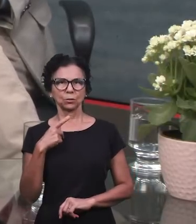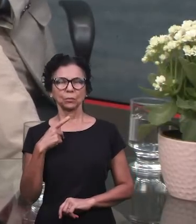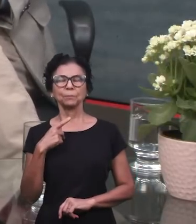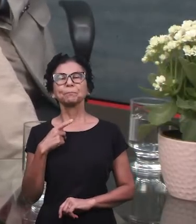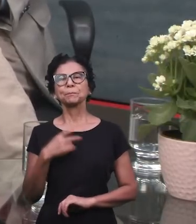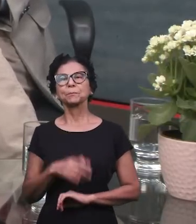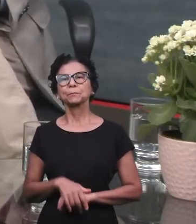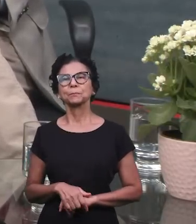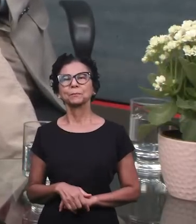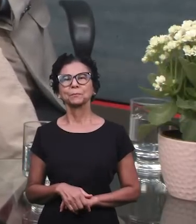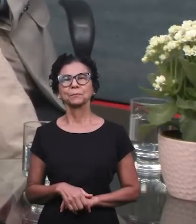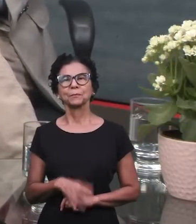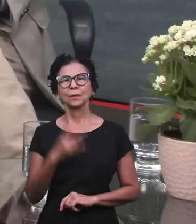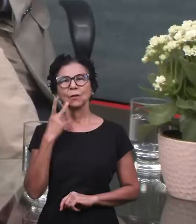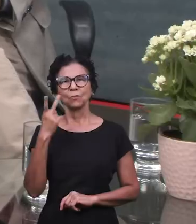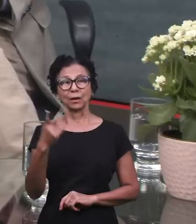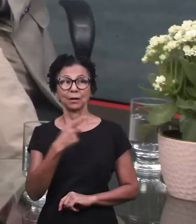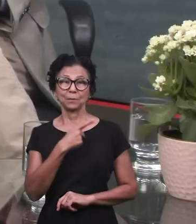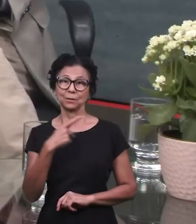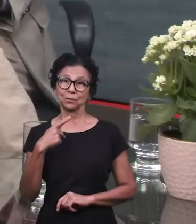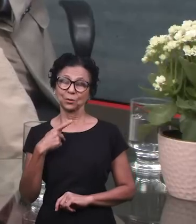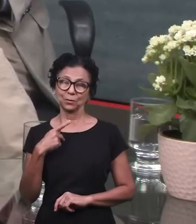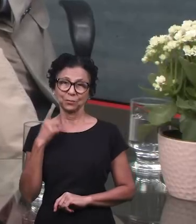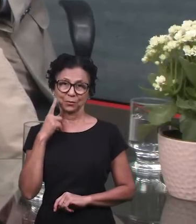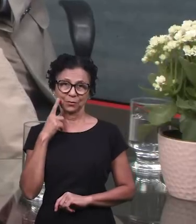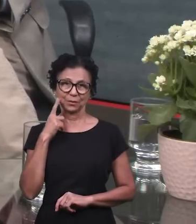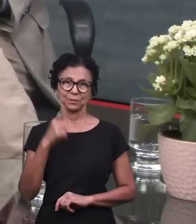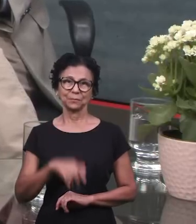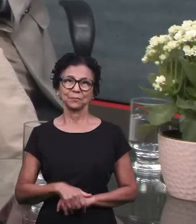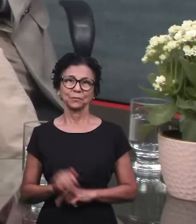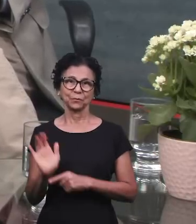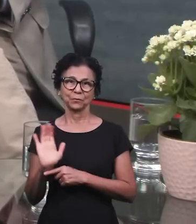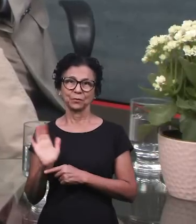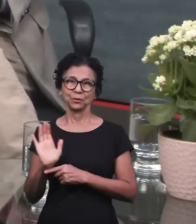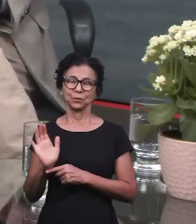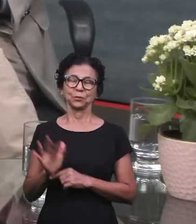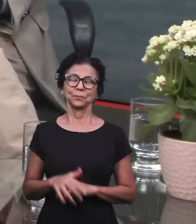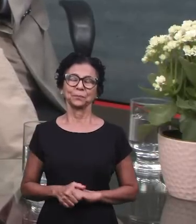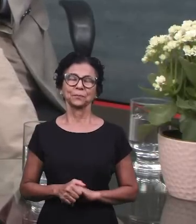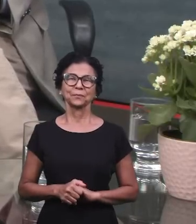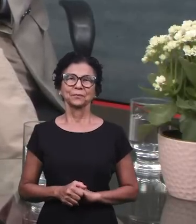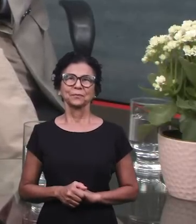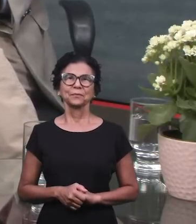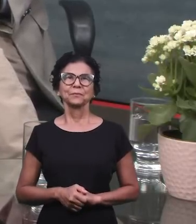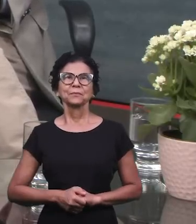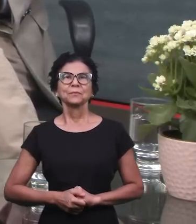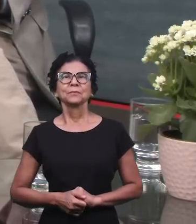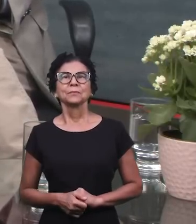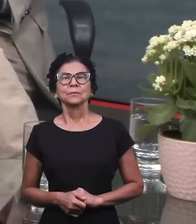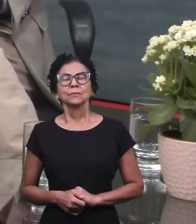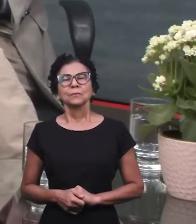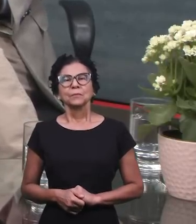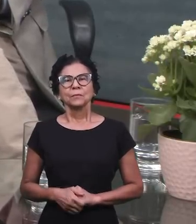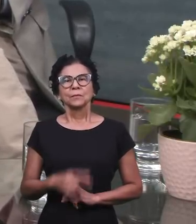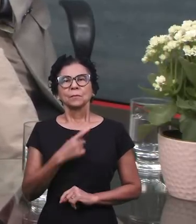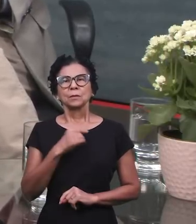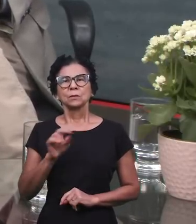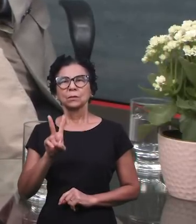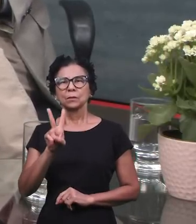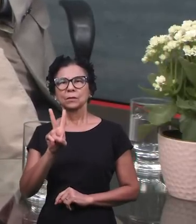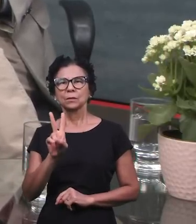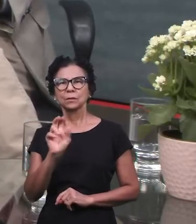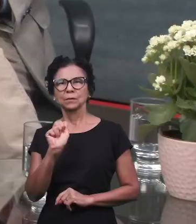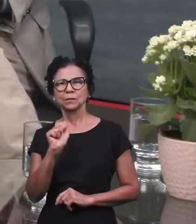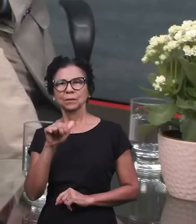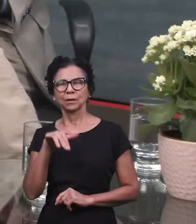pastor. Isso, muito bem. Quem vai trazer uma palavra para nós hoje é o pastor Vander de Souza, que ele